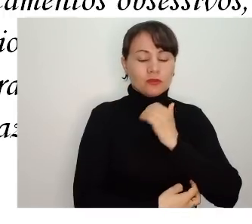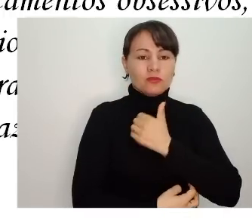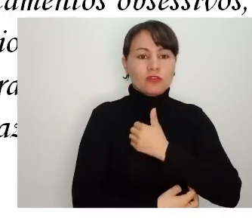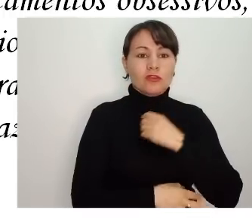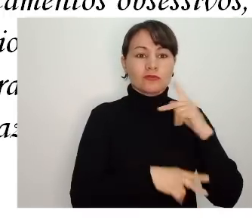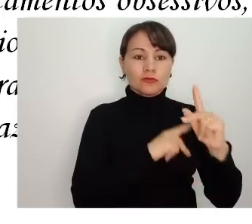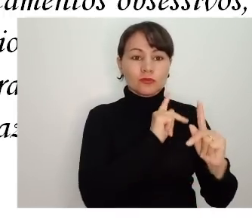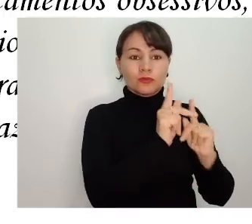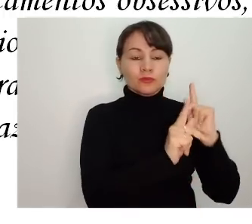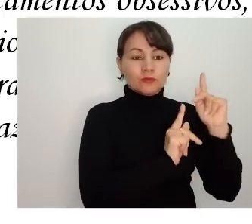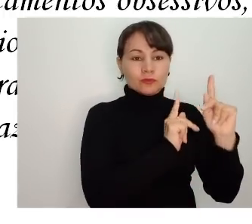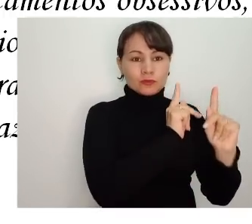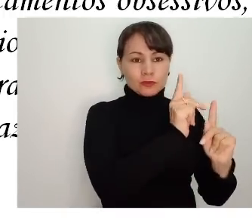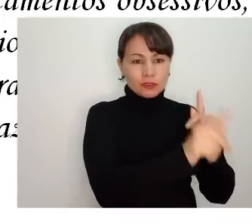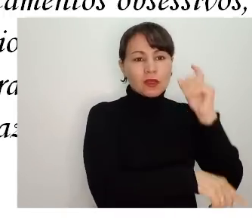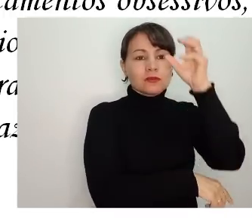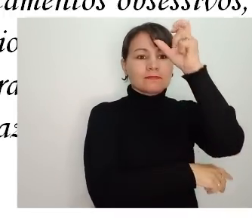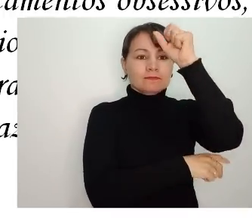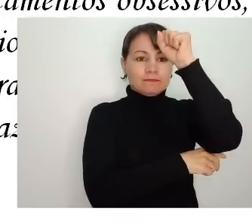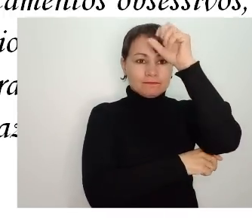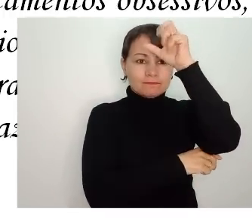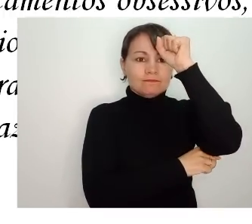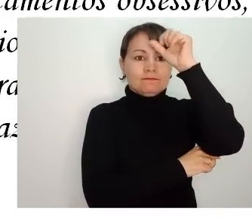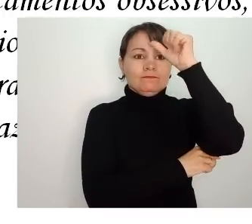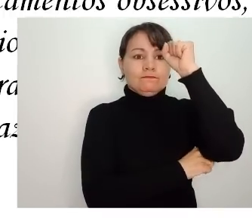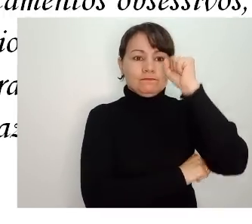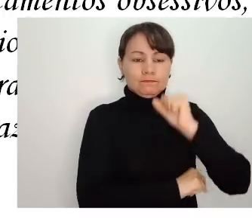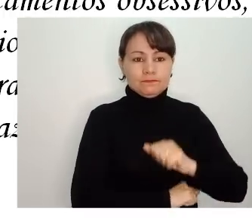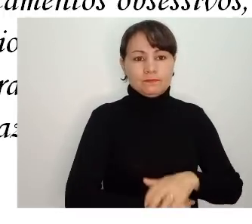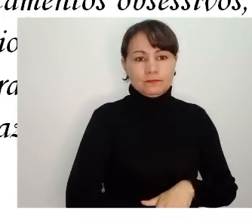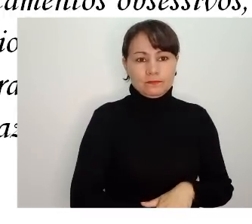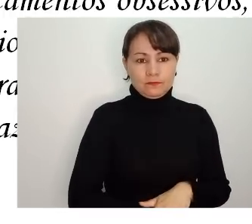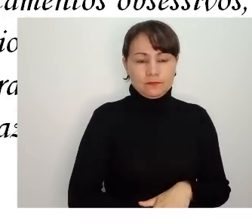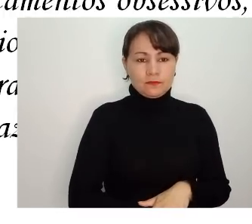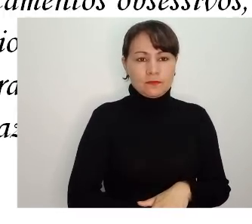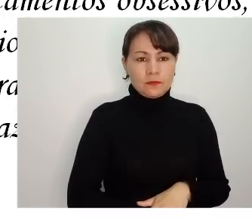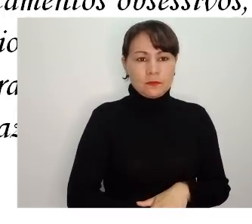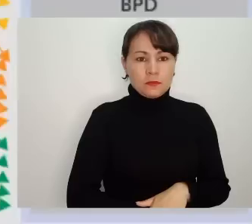o nosso processo de aprendizagem.